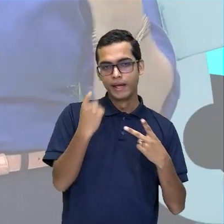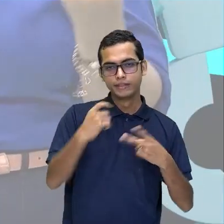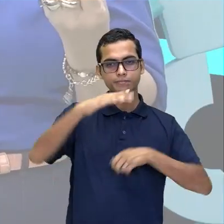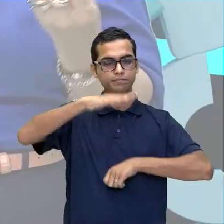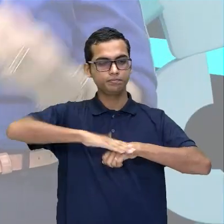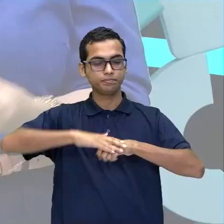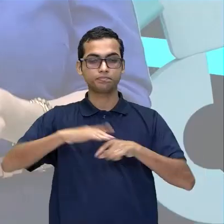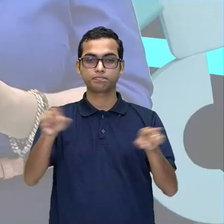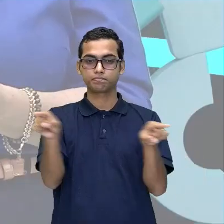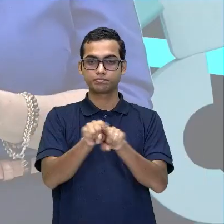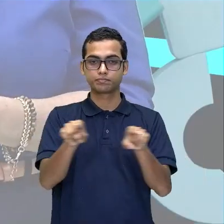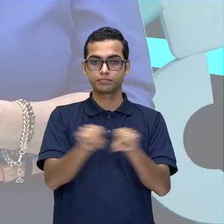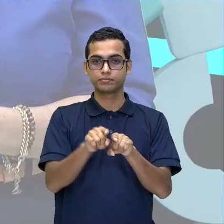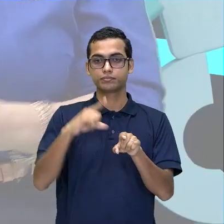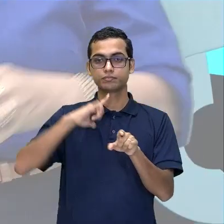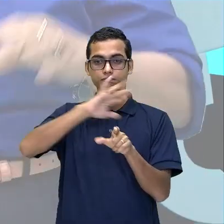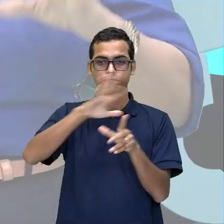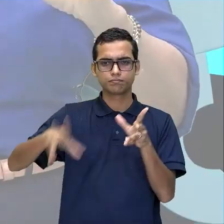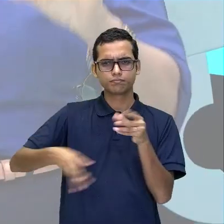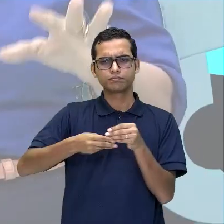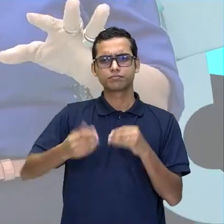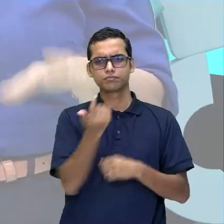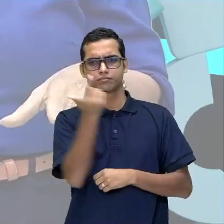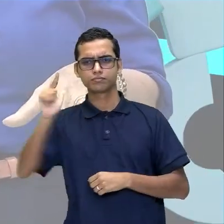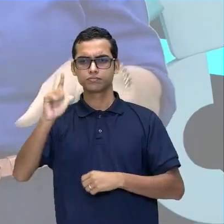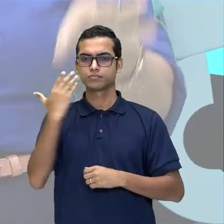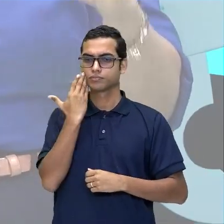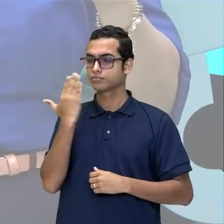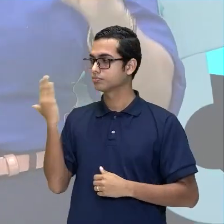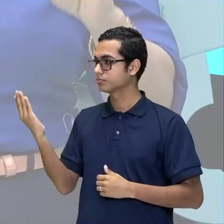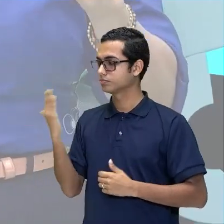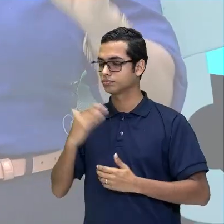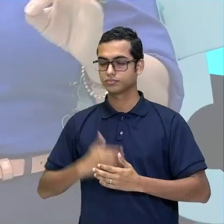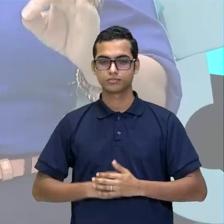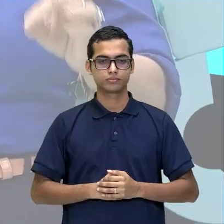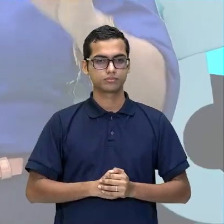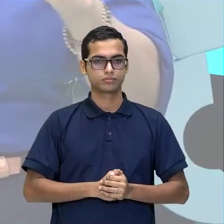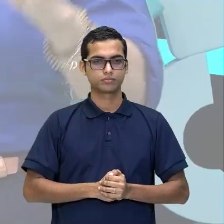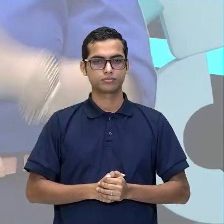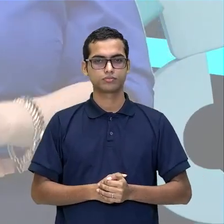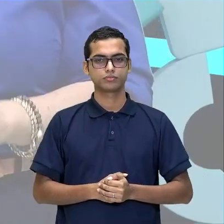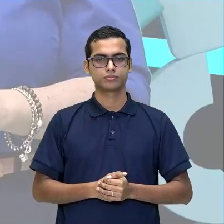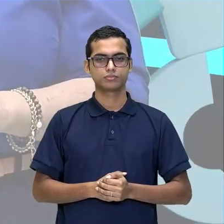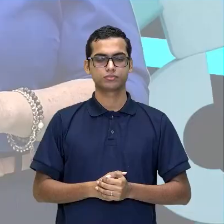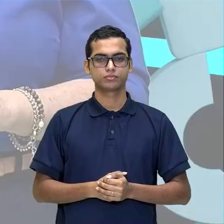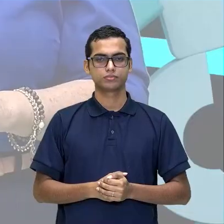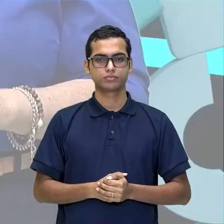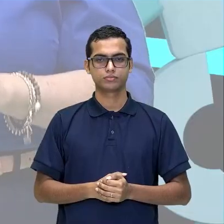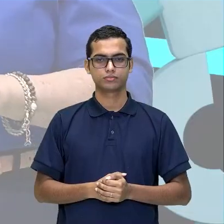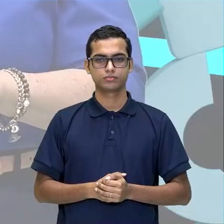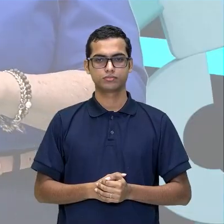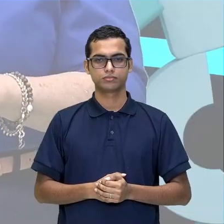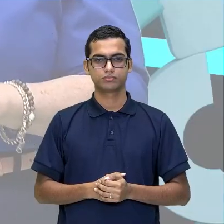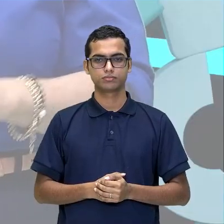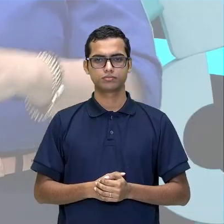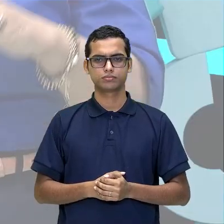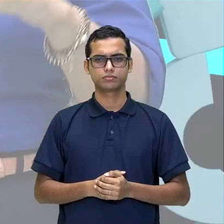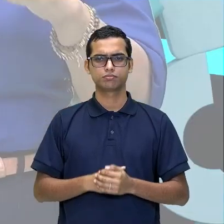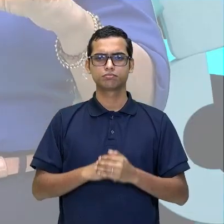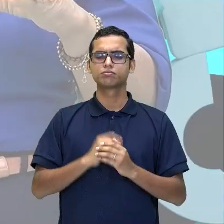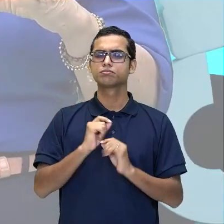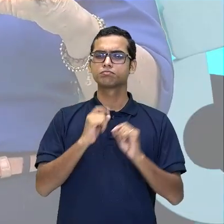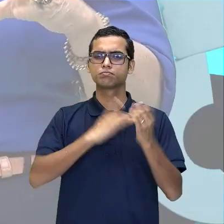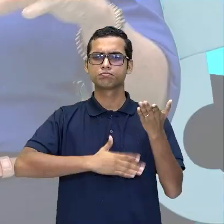outra contribuição valiosíssima é exatamente a democratização do conhecimento.